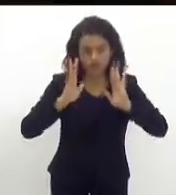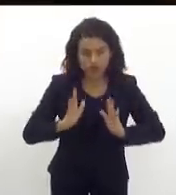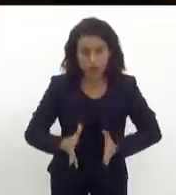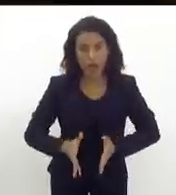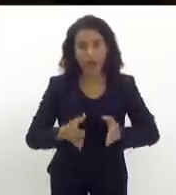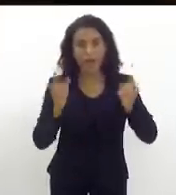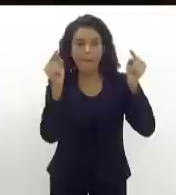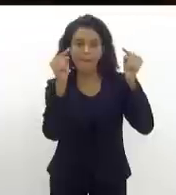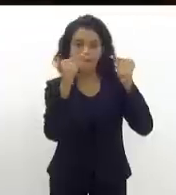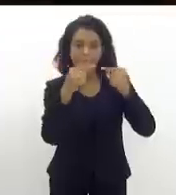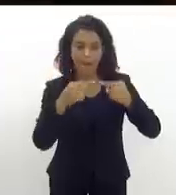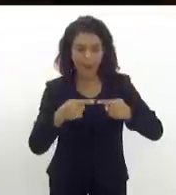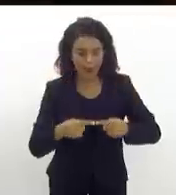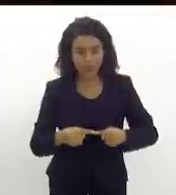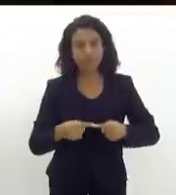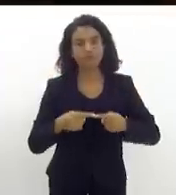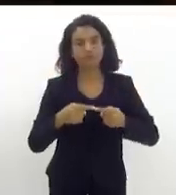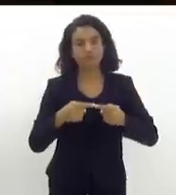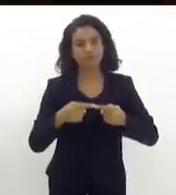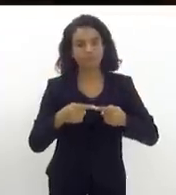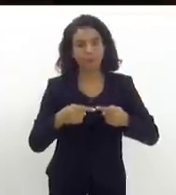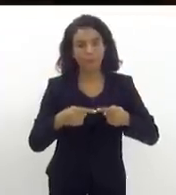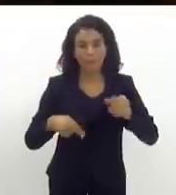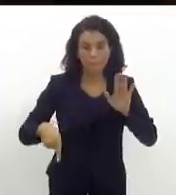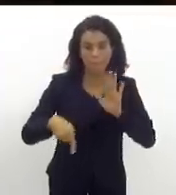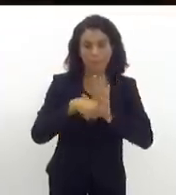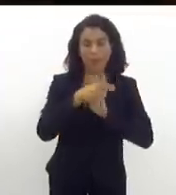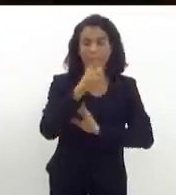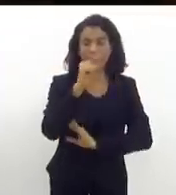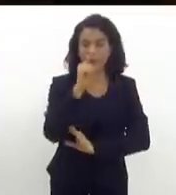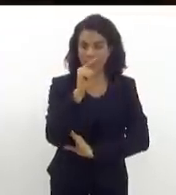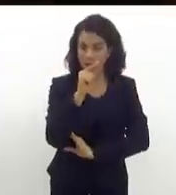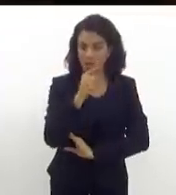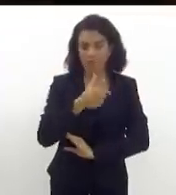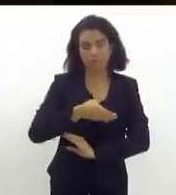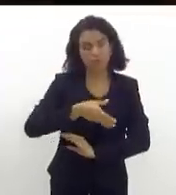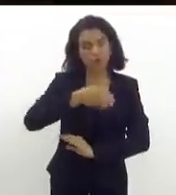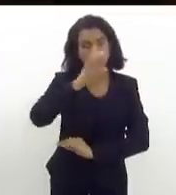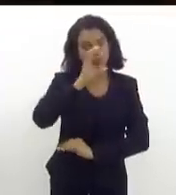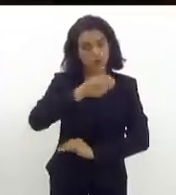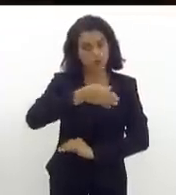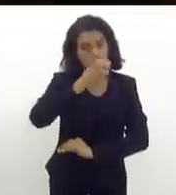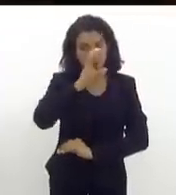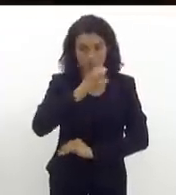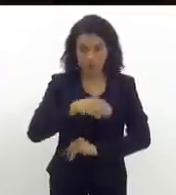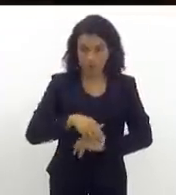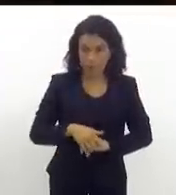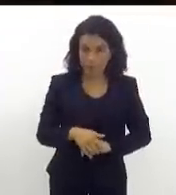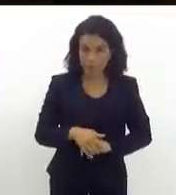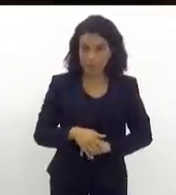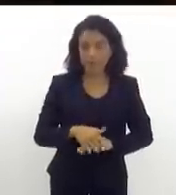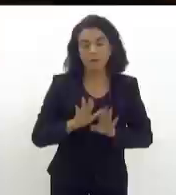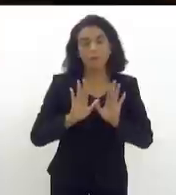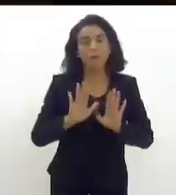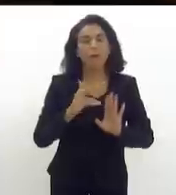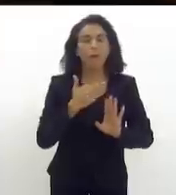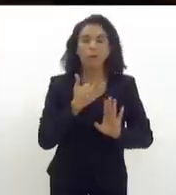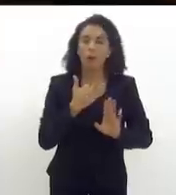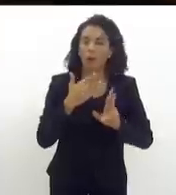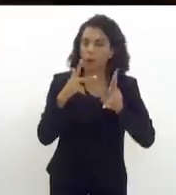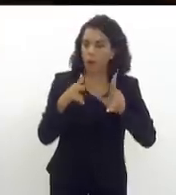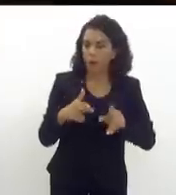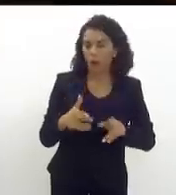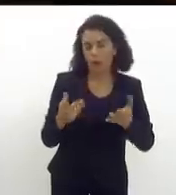em condições de consumo mas não pode ser de uma maneira que foi feita